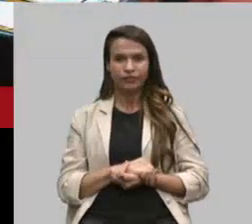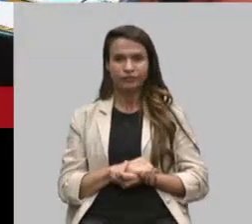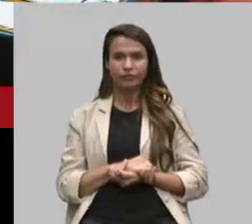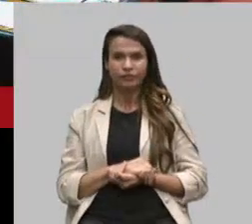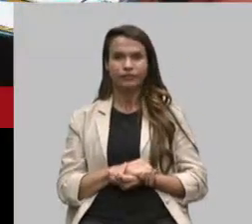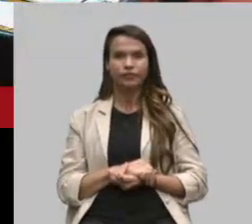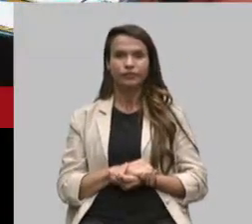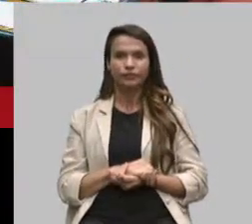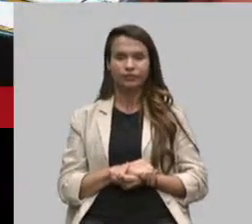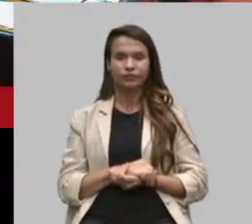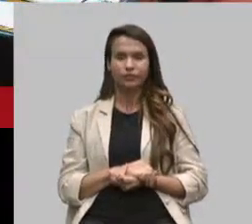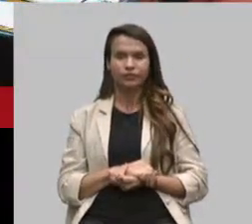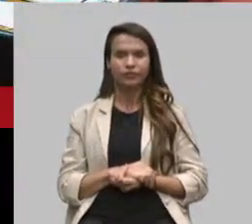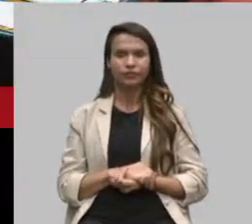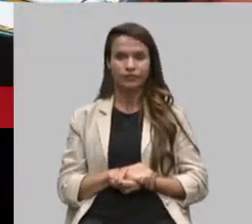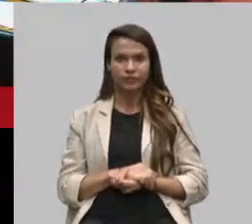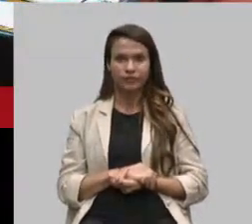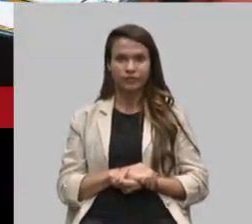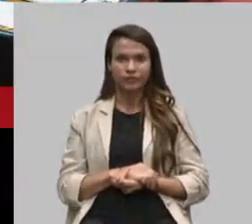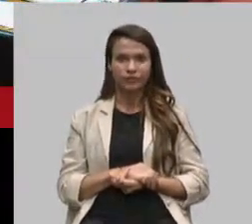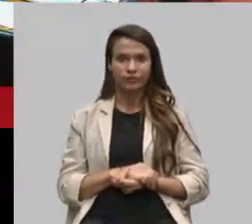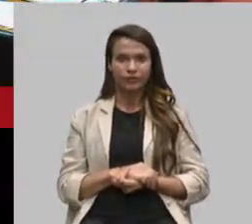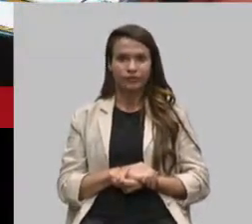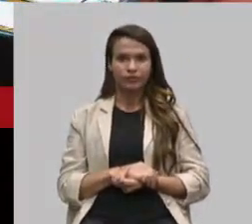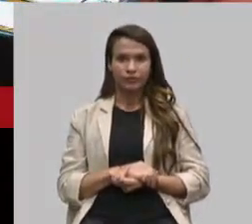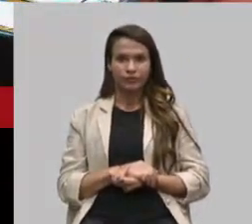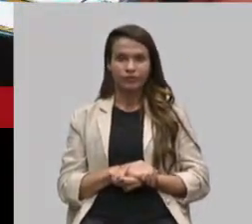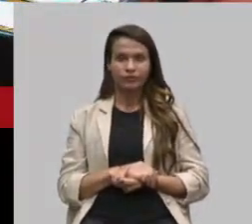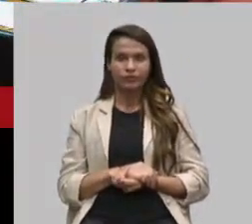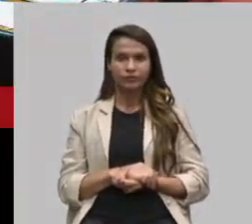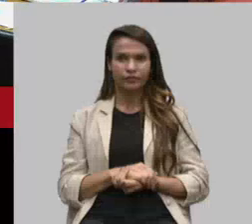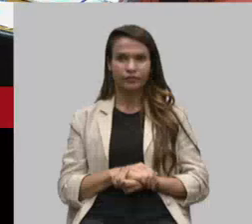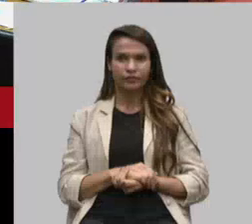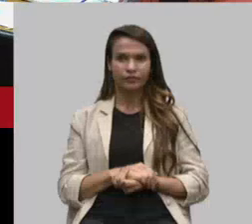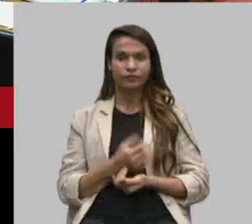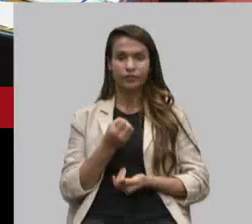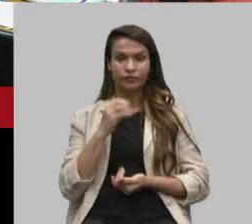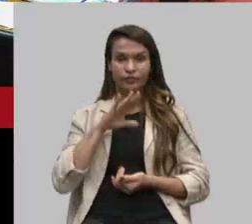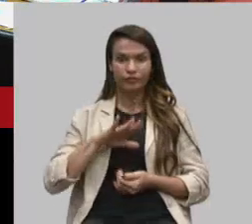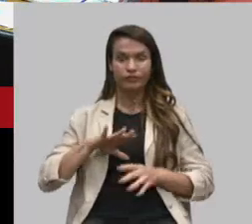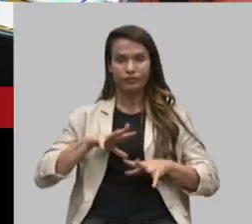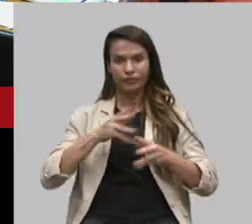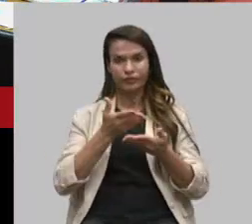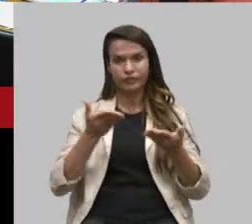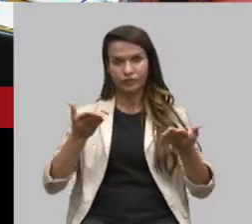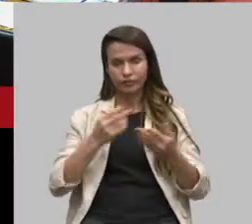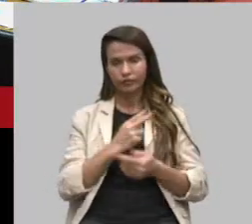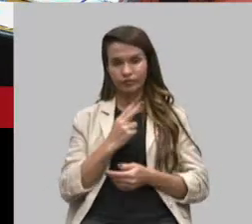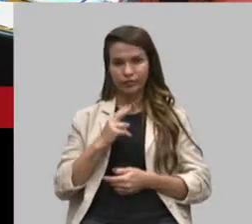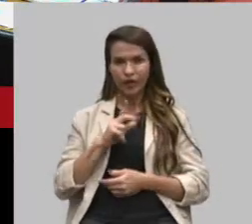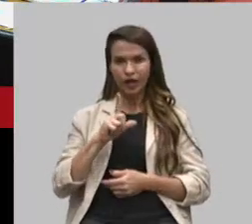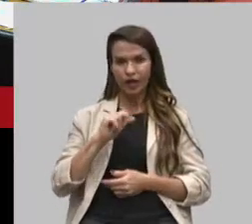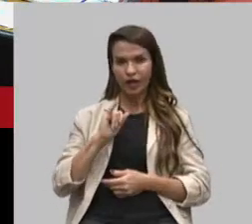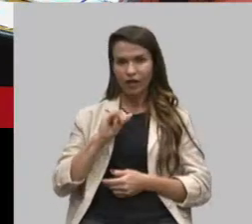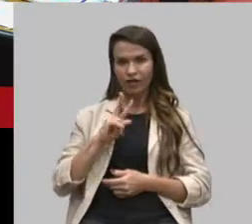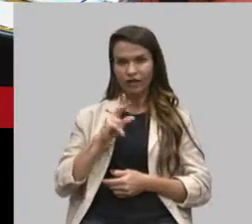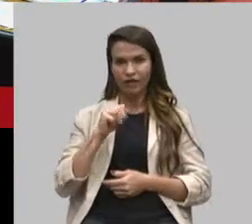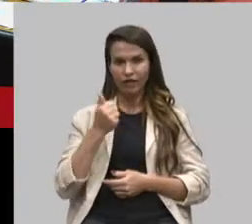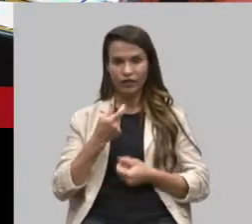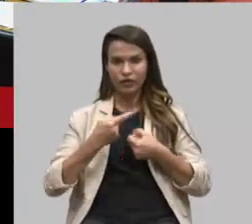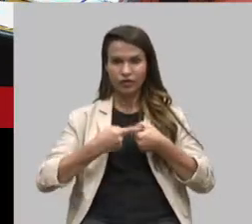Obrigado pode falar aqui boa tarde a todos meu nome é Lívia eu sou da cidade de